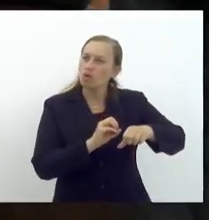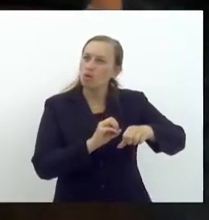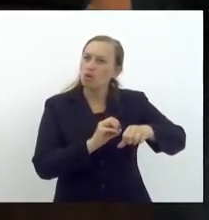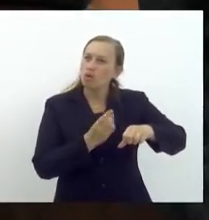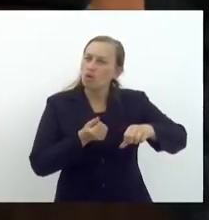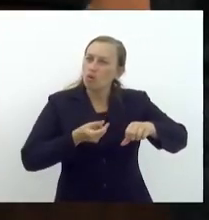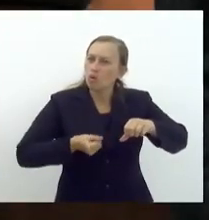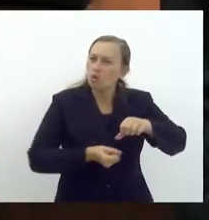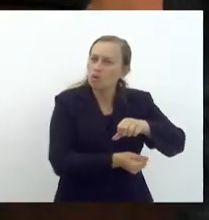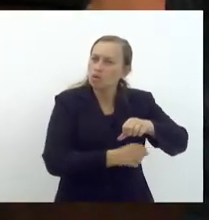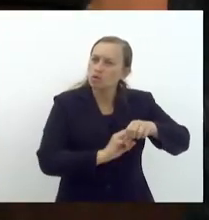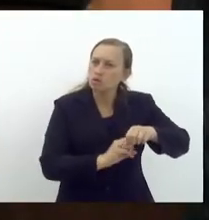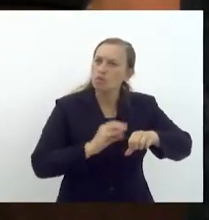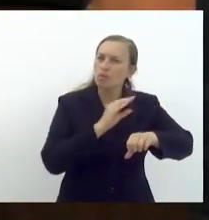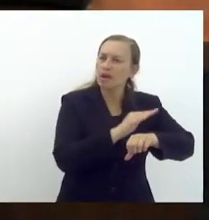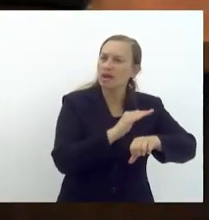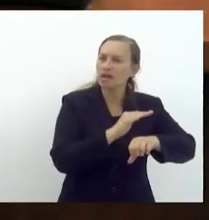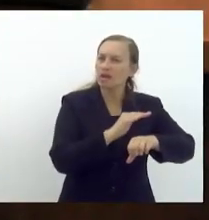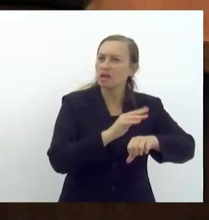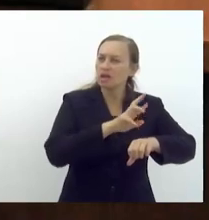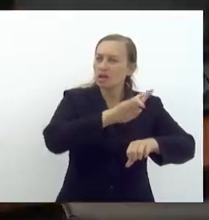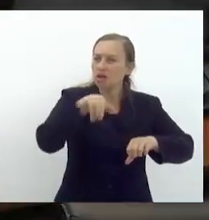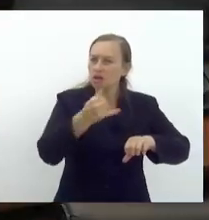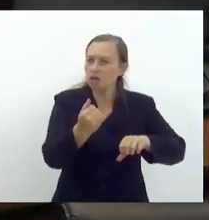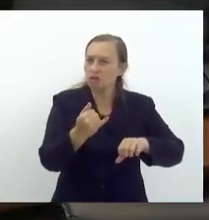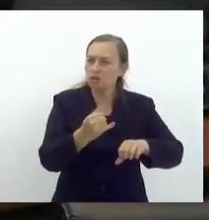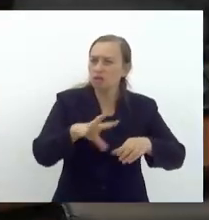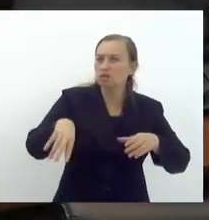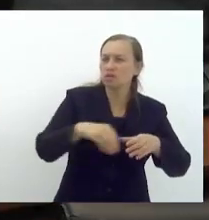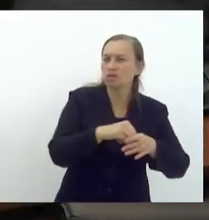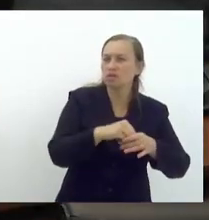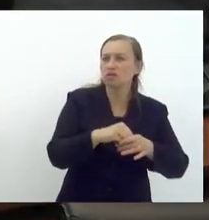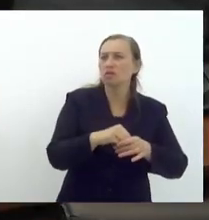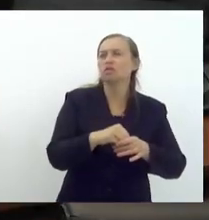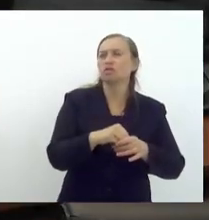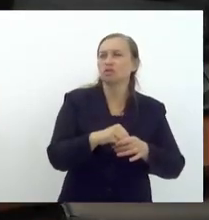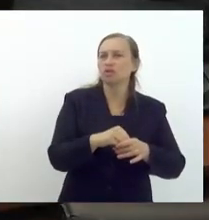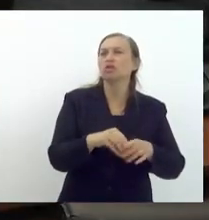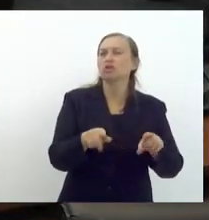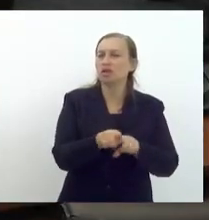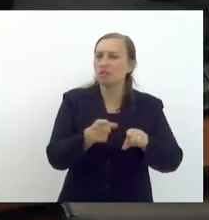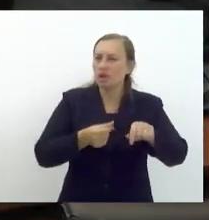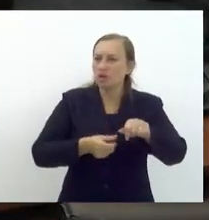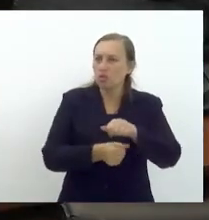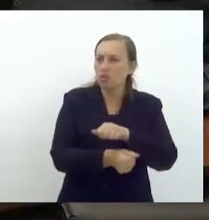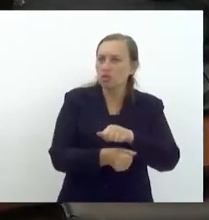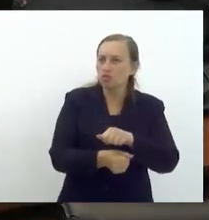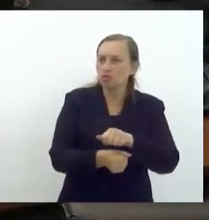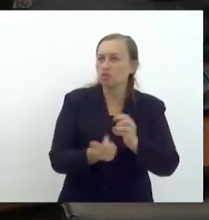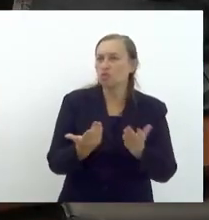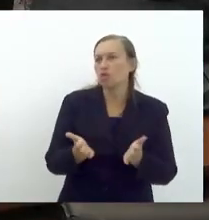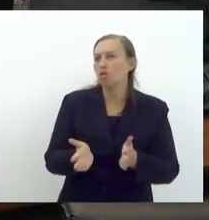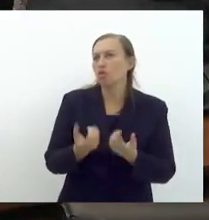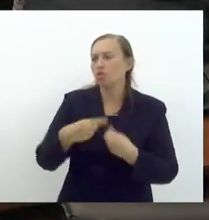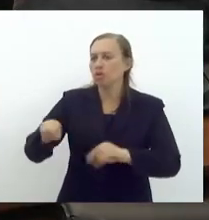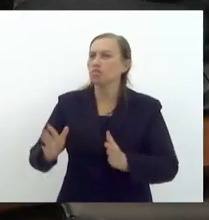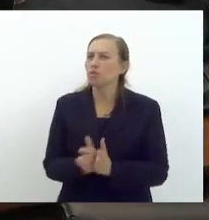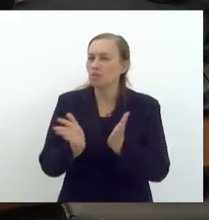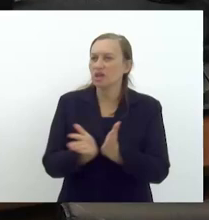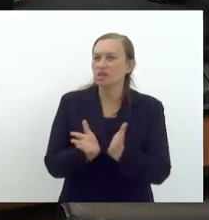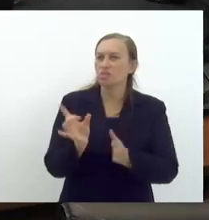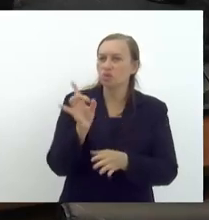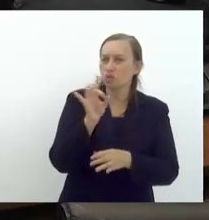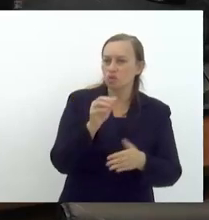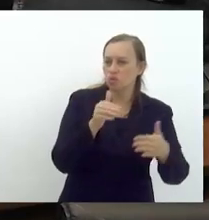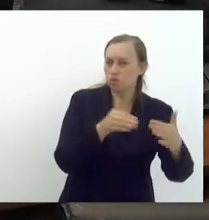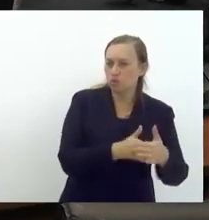antecedendo um projeto então supera e o fundo fica por último por último viu a gente está definindo aqui